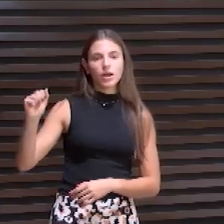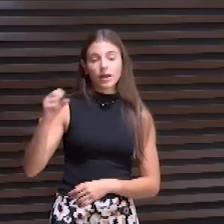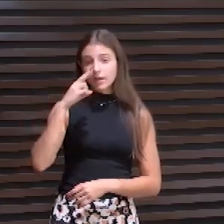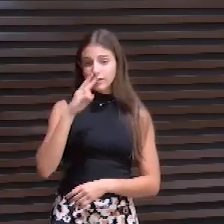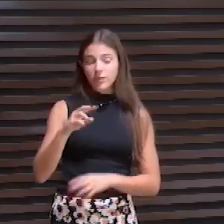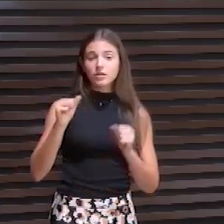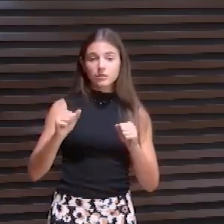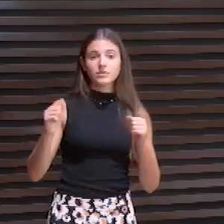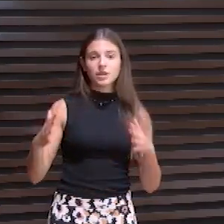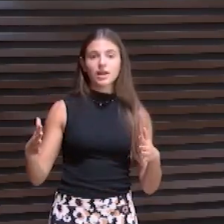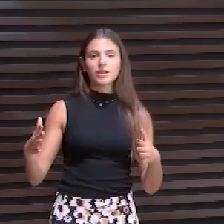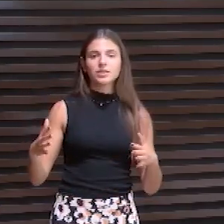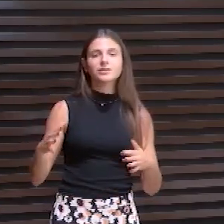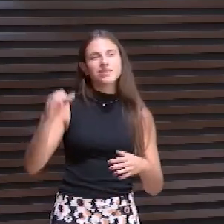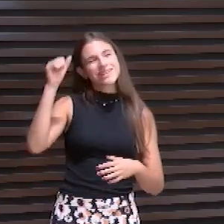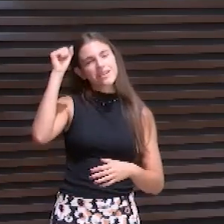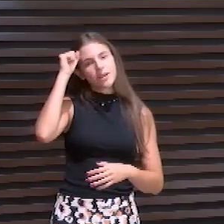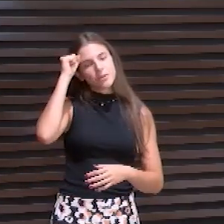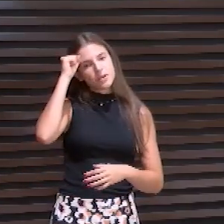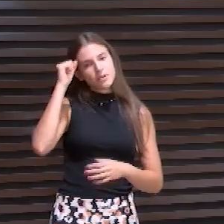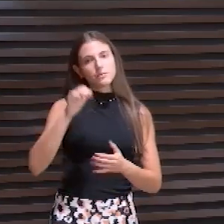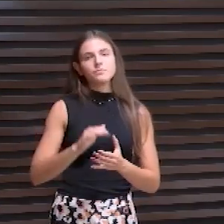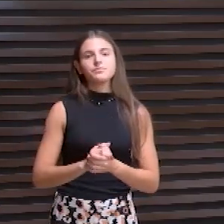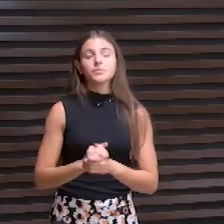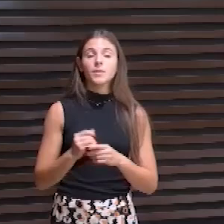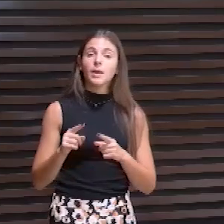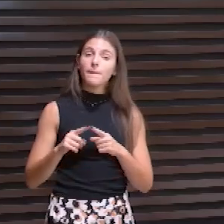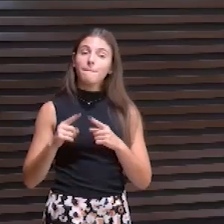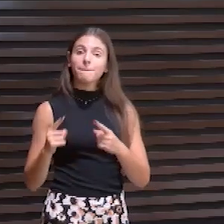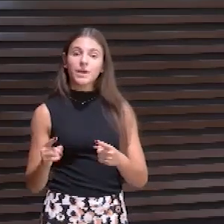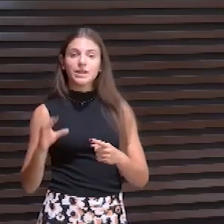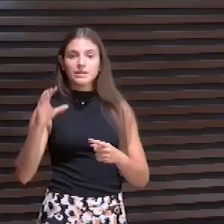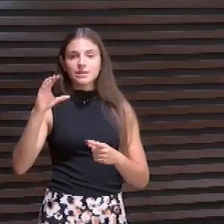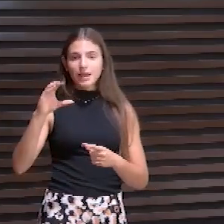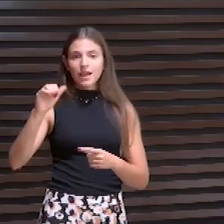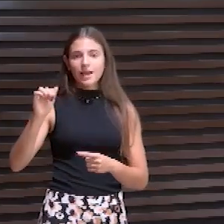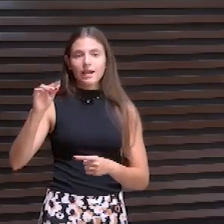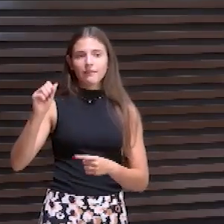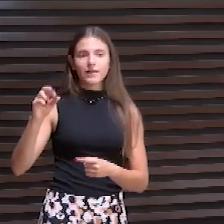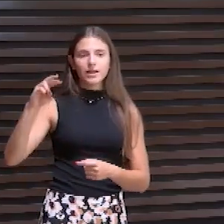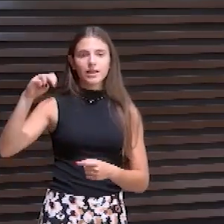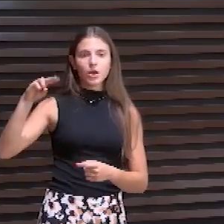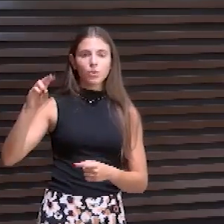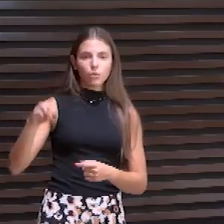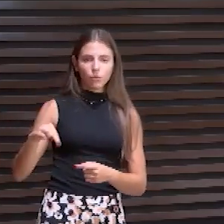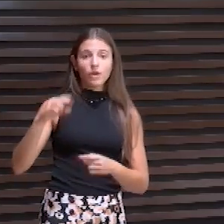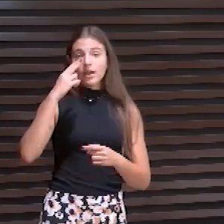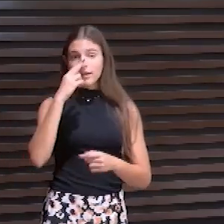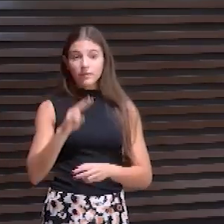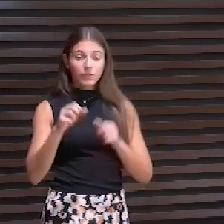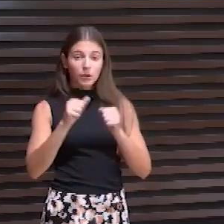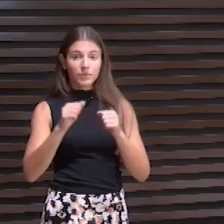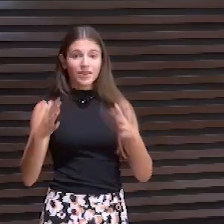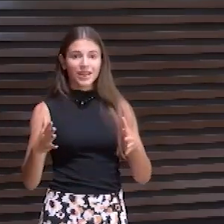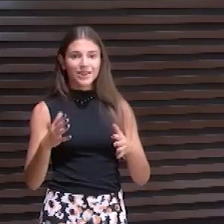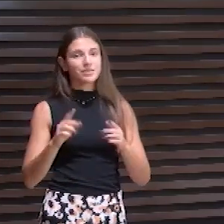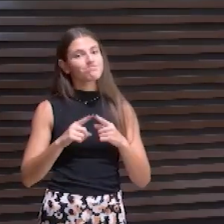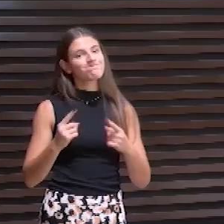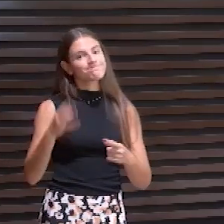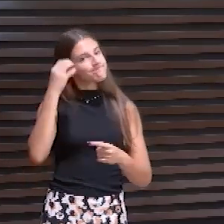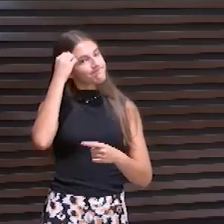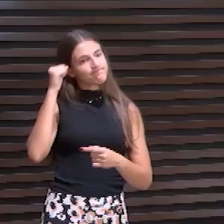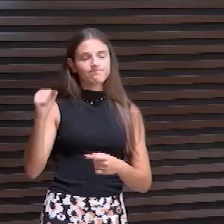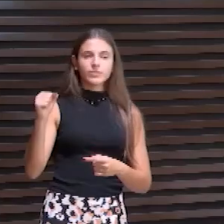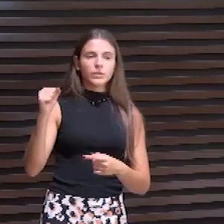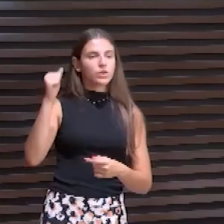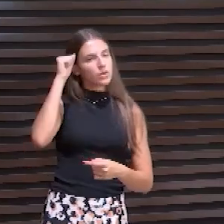isso, Cafarnaum viu os milagres e não se arrependeu. Nazaré ouviu sobre a libertação em Cristo na boca do próprio